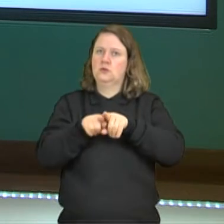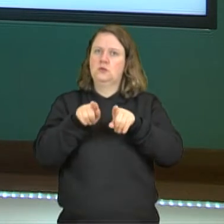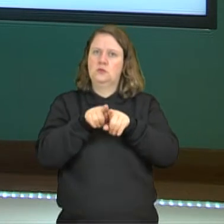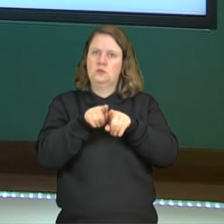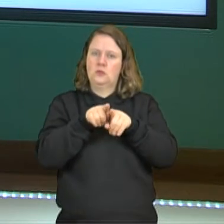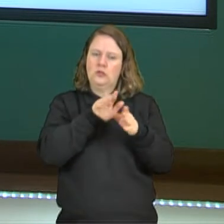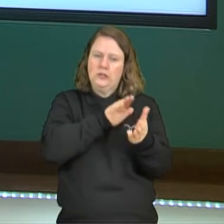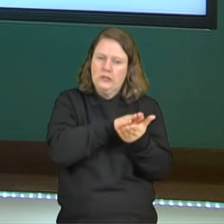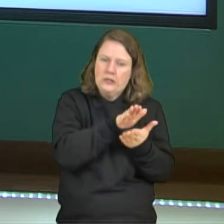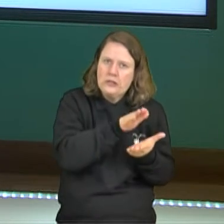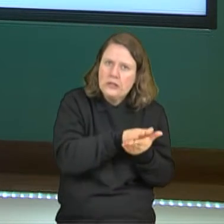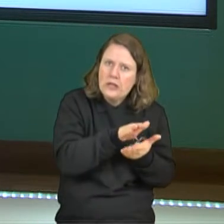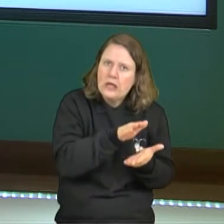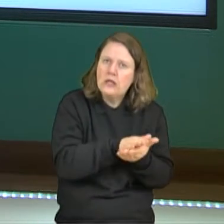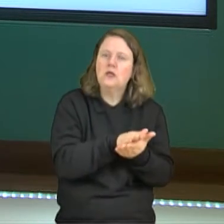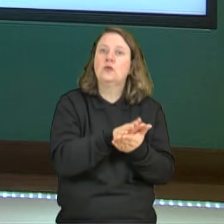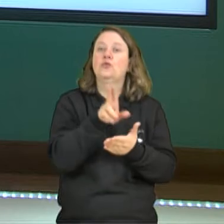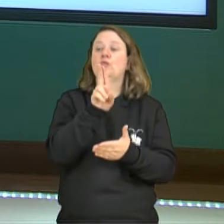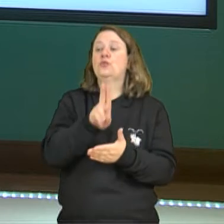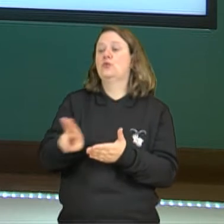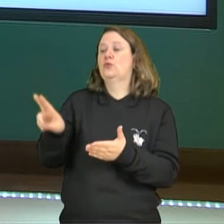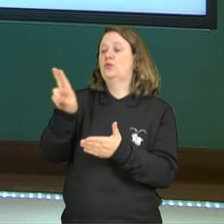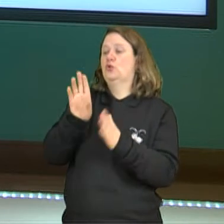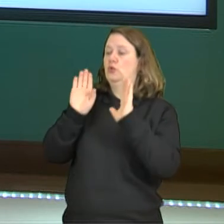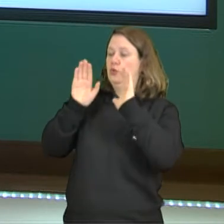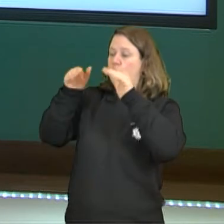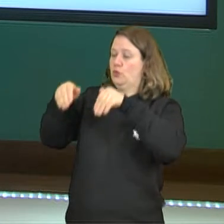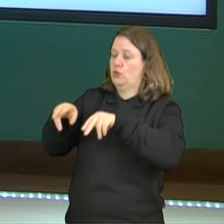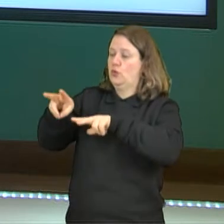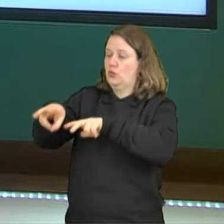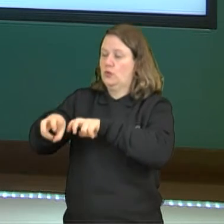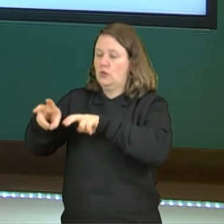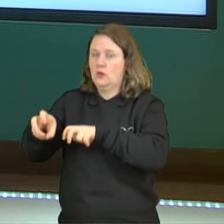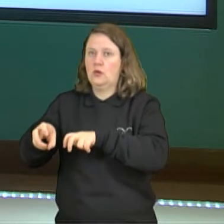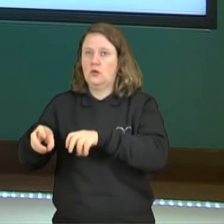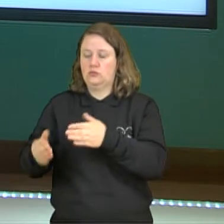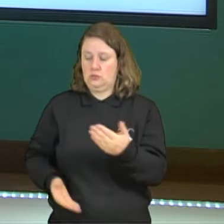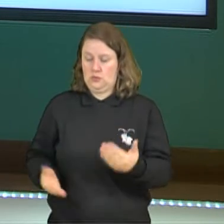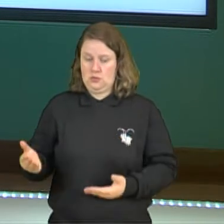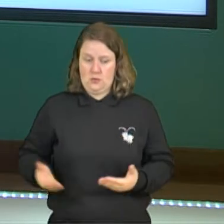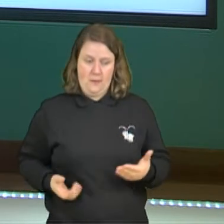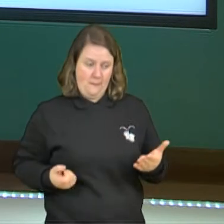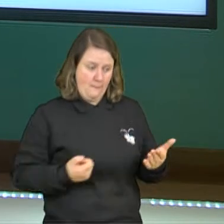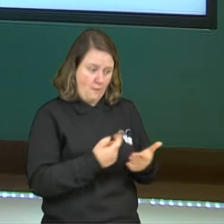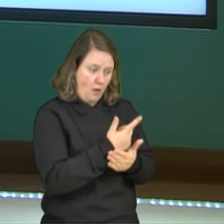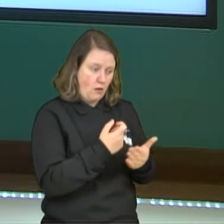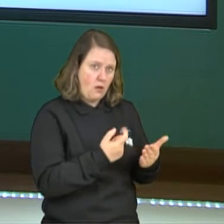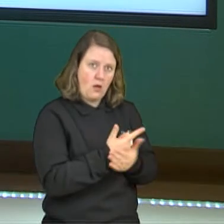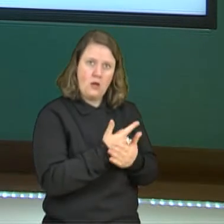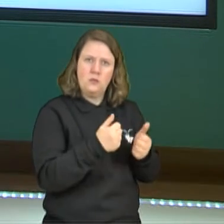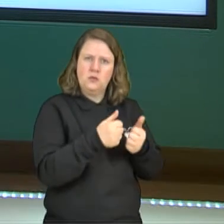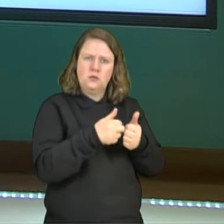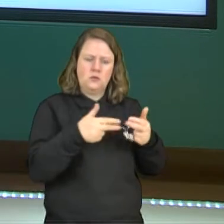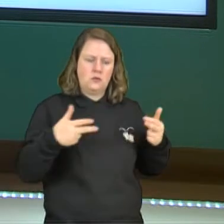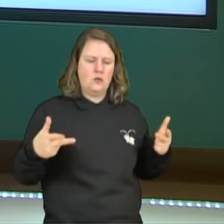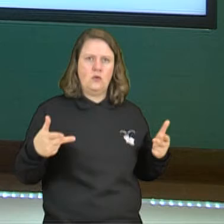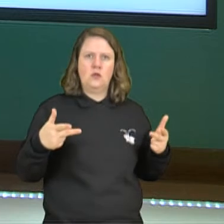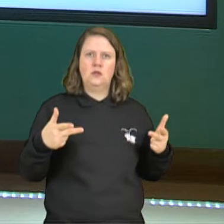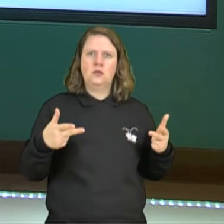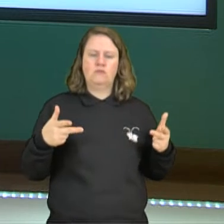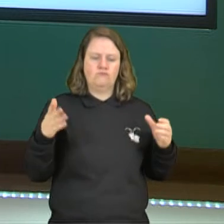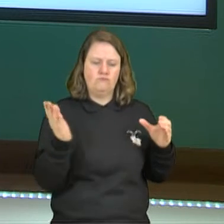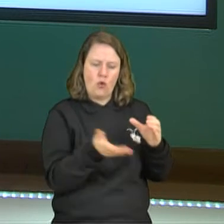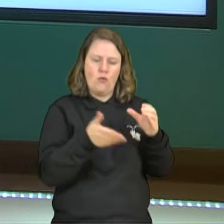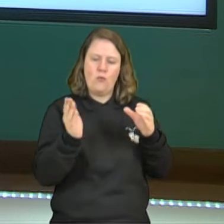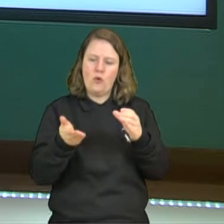feudo, utilizava a agricultura, né? O servo pagava o senhor feudal com os gêneros que ele produzia ou